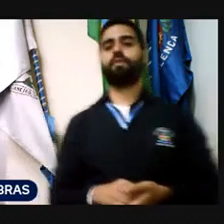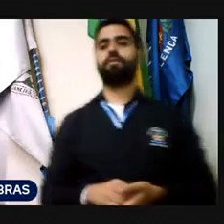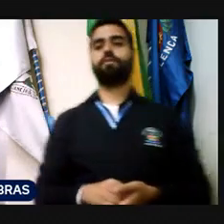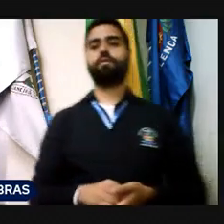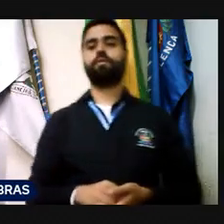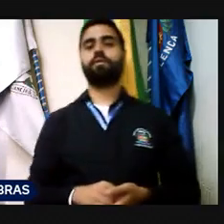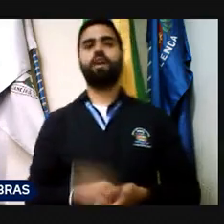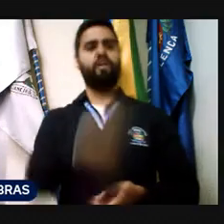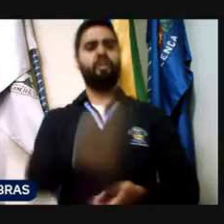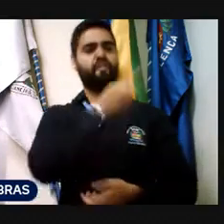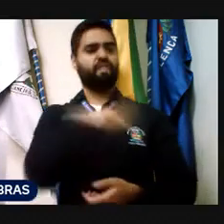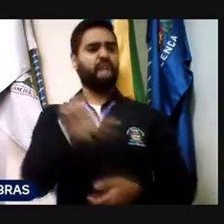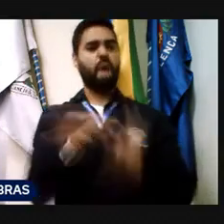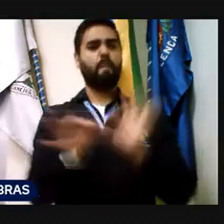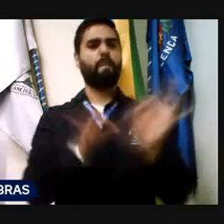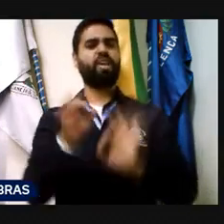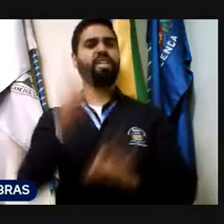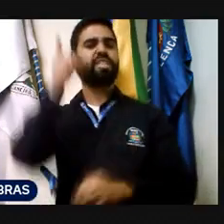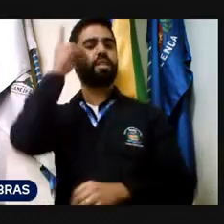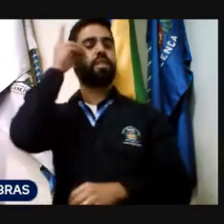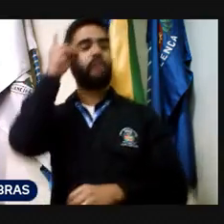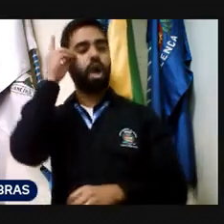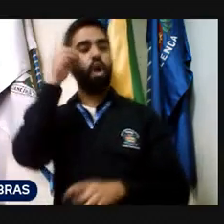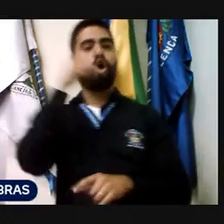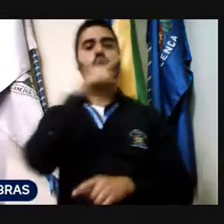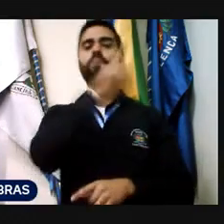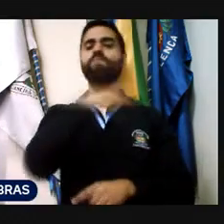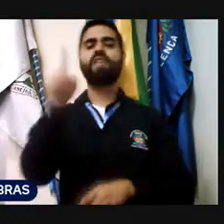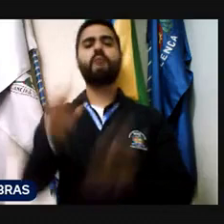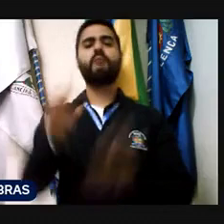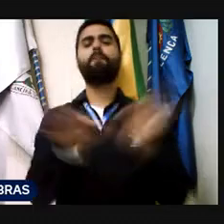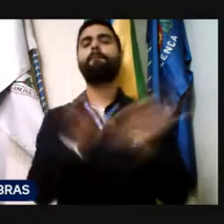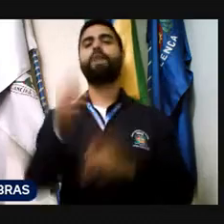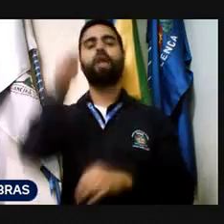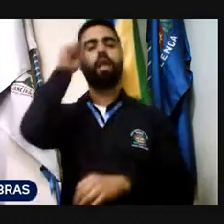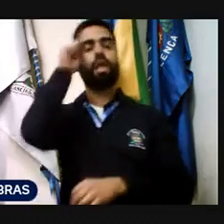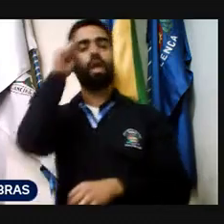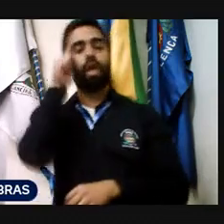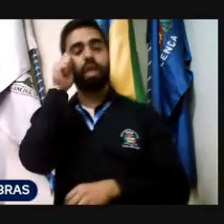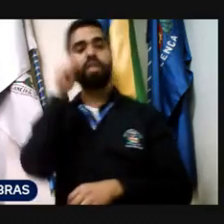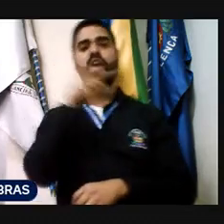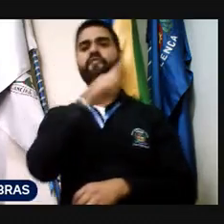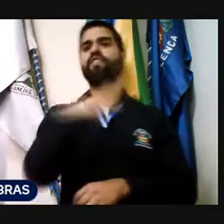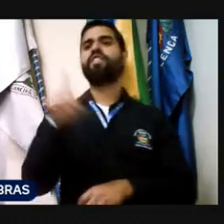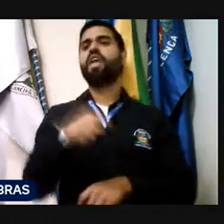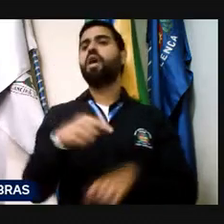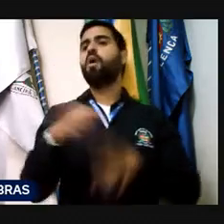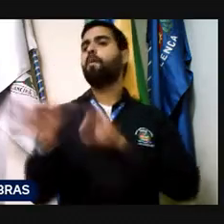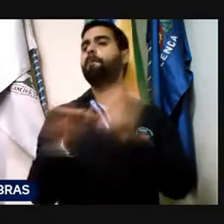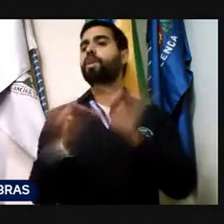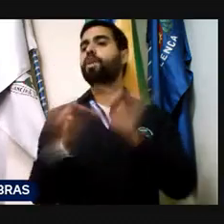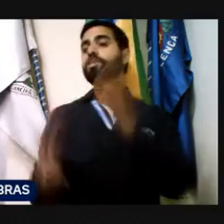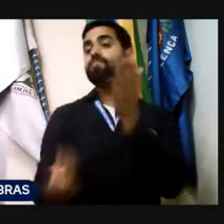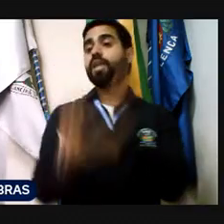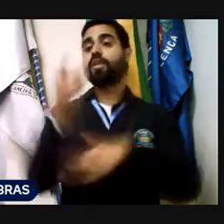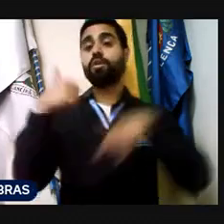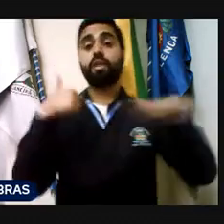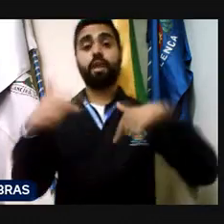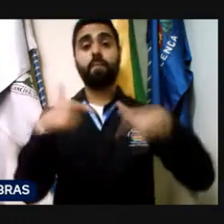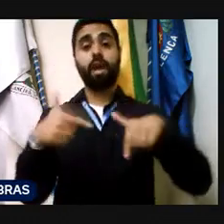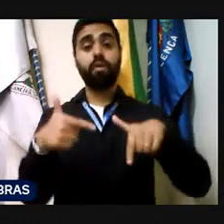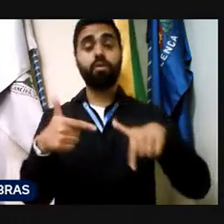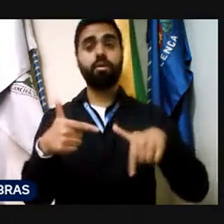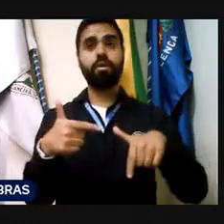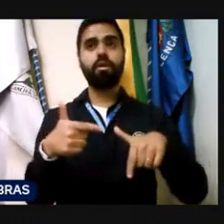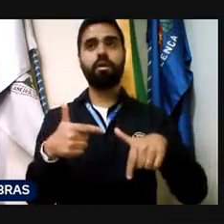de síndrome de Down, vetar projeto das crianças autistas, vetar projeto para geração de emprego. Quanta